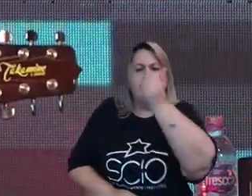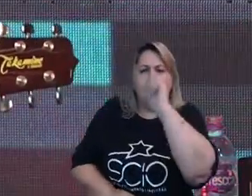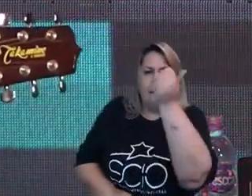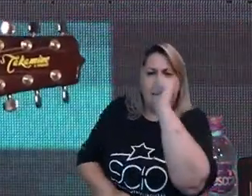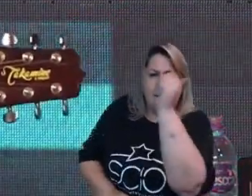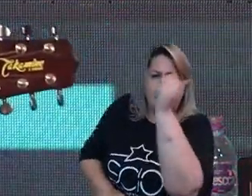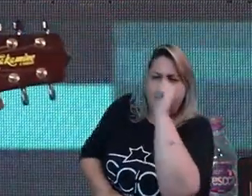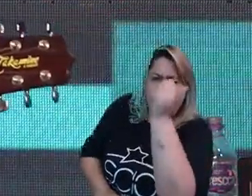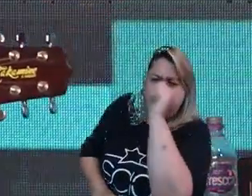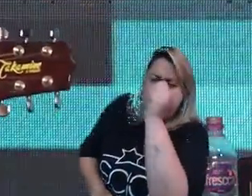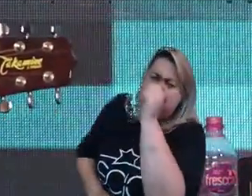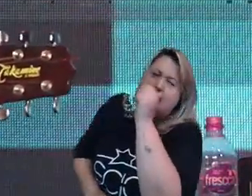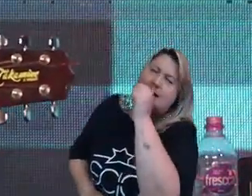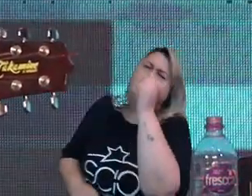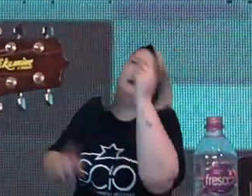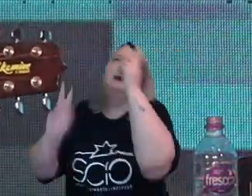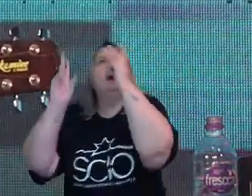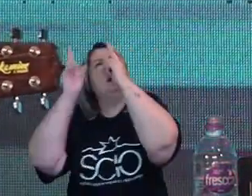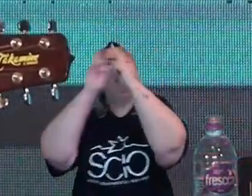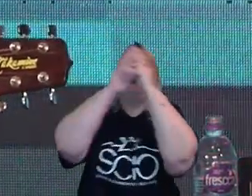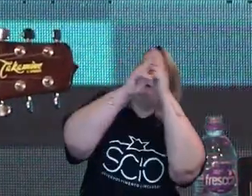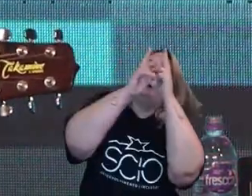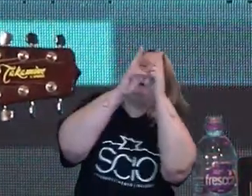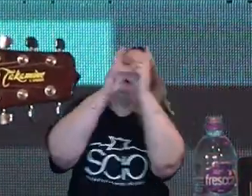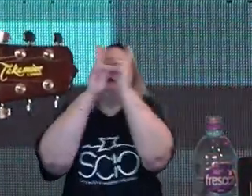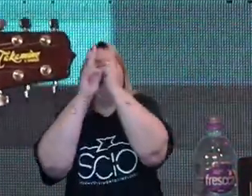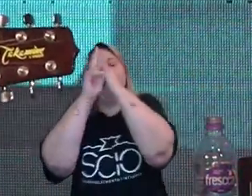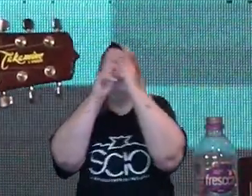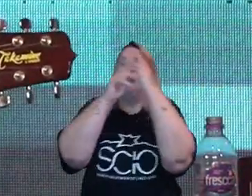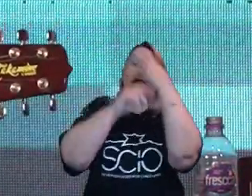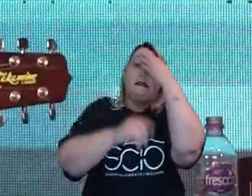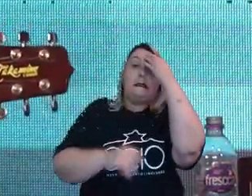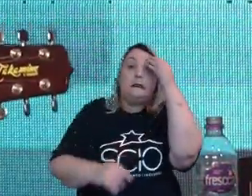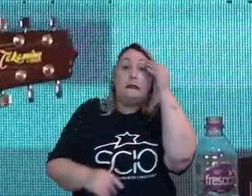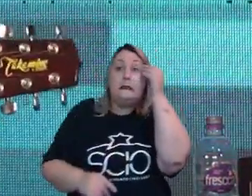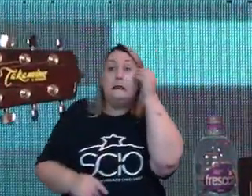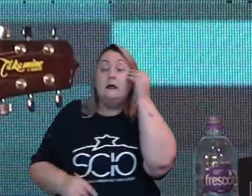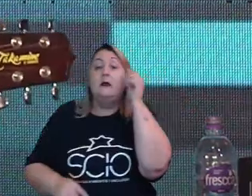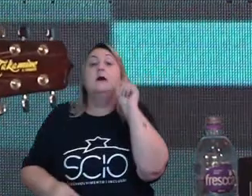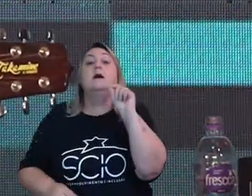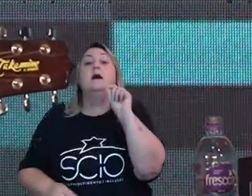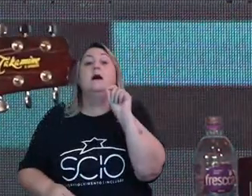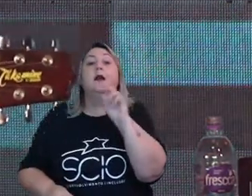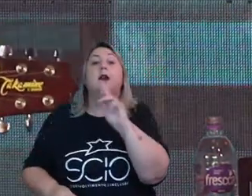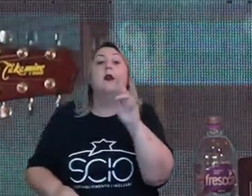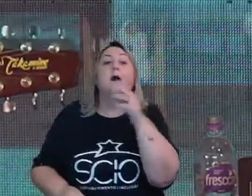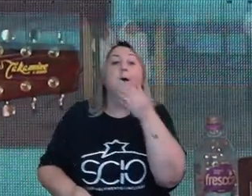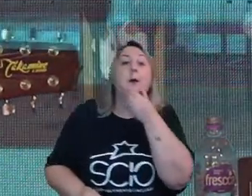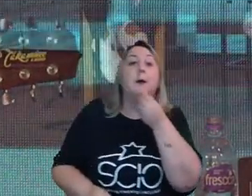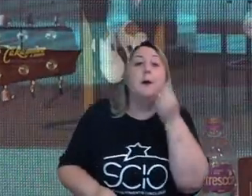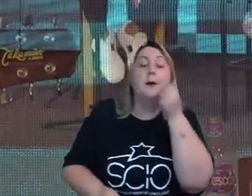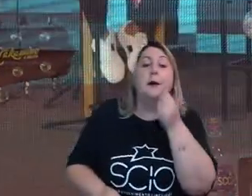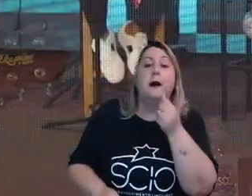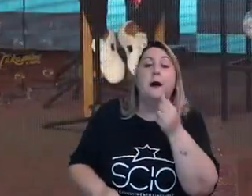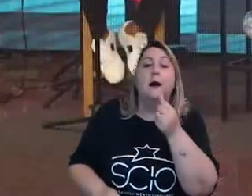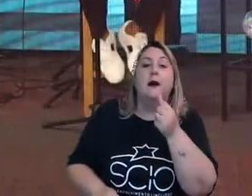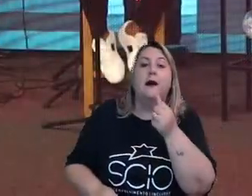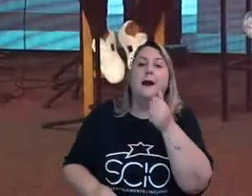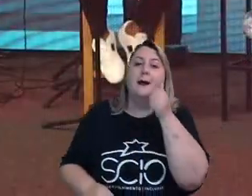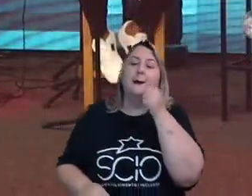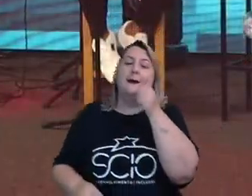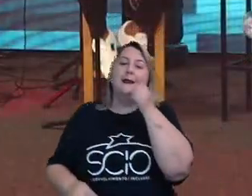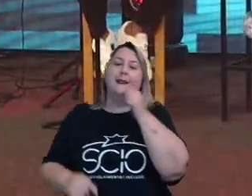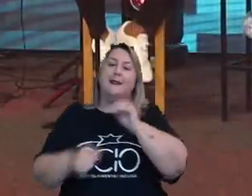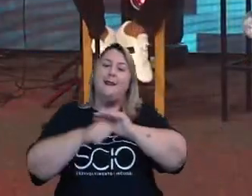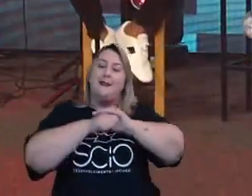bebi demais e não consigo me lembrar sequer qual é o nome daquela mulher, a